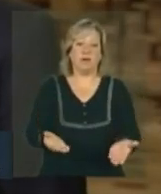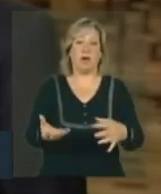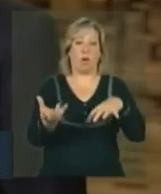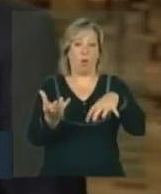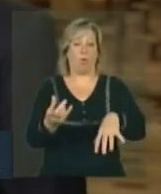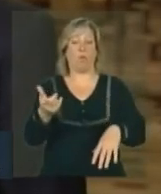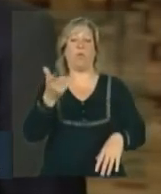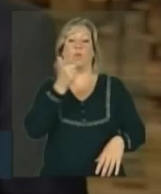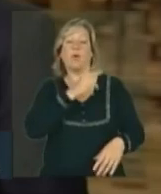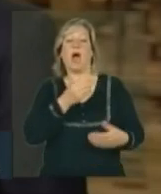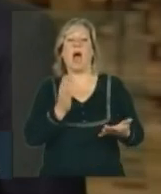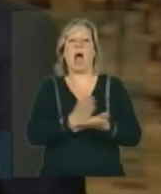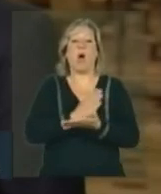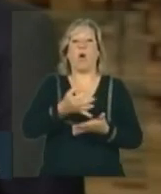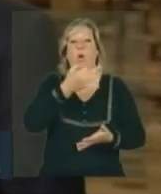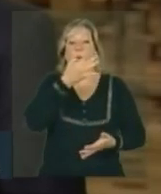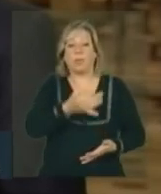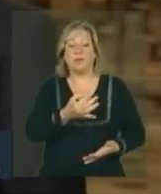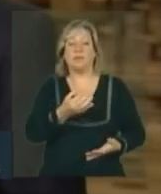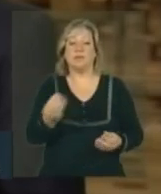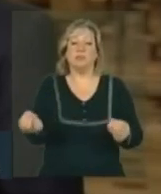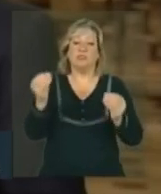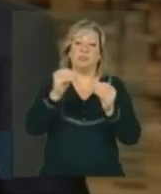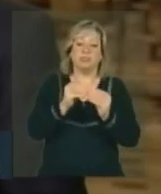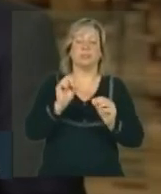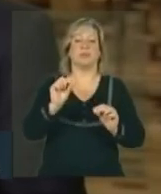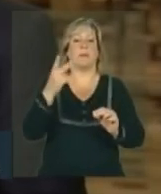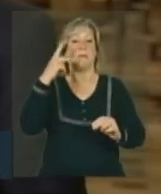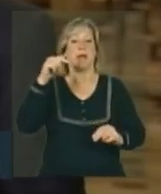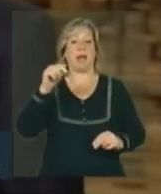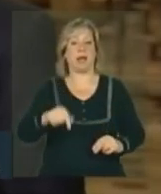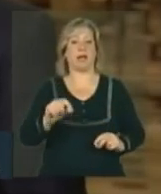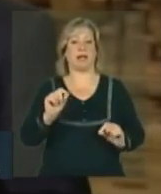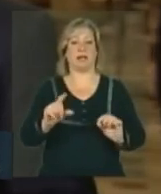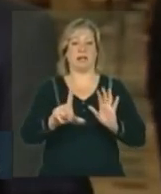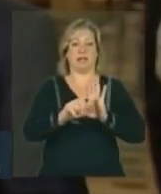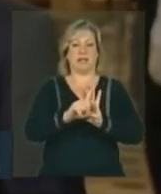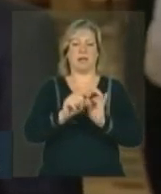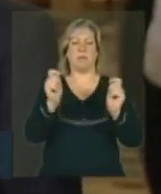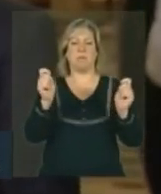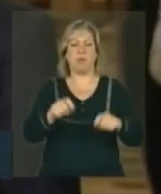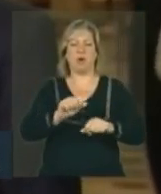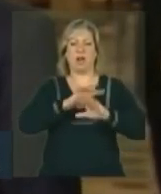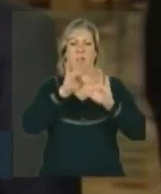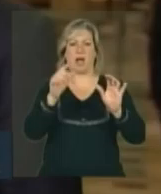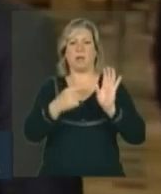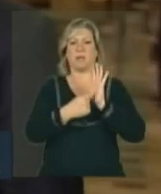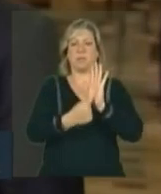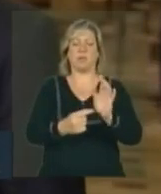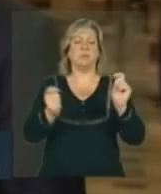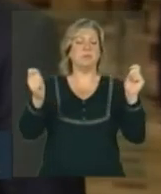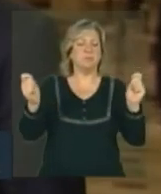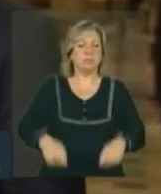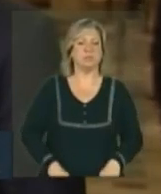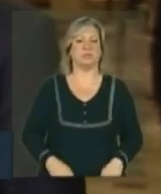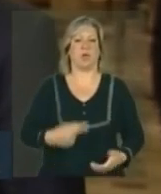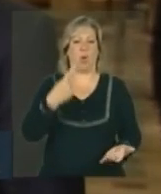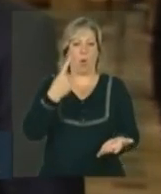Congresso algumas sugestões adicionais para que a redação da lei deixe o mais claro possível os compromissos do Brasil